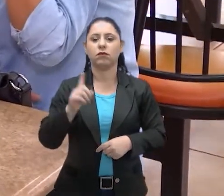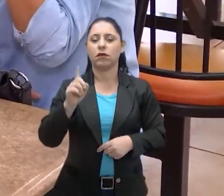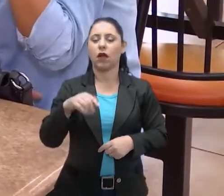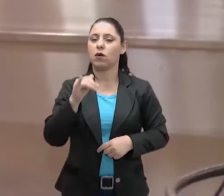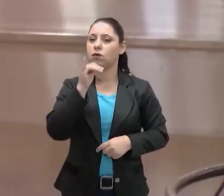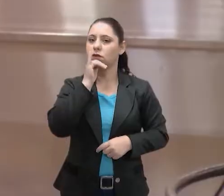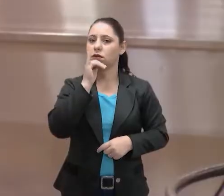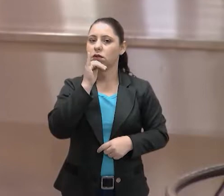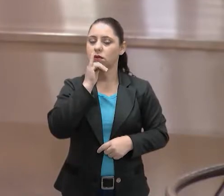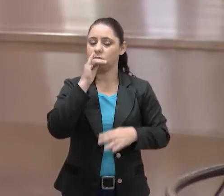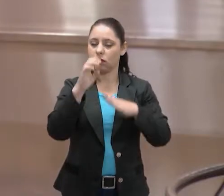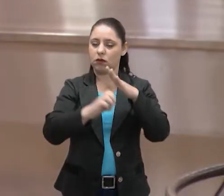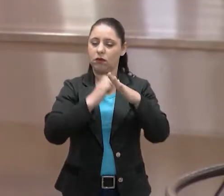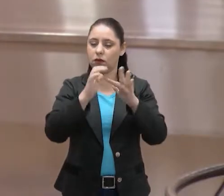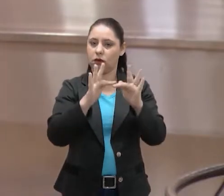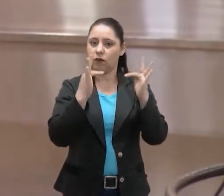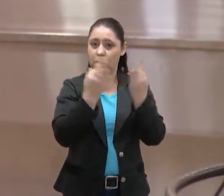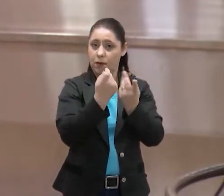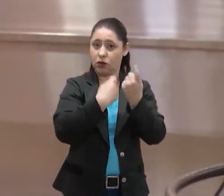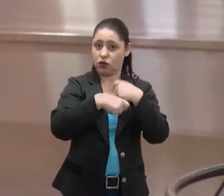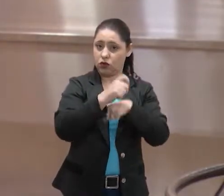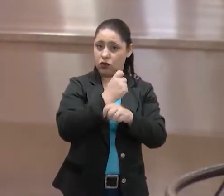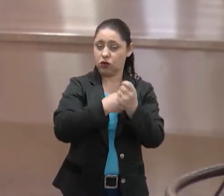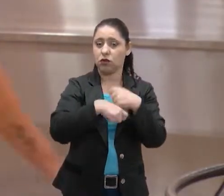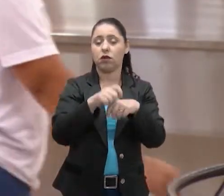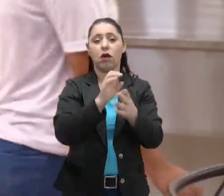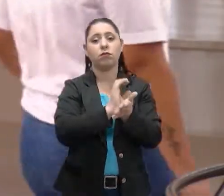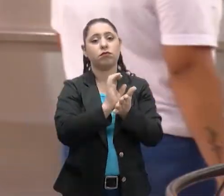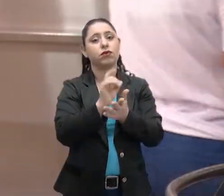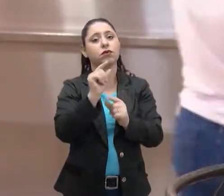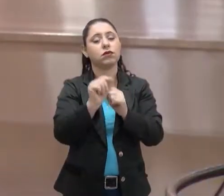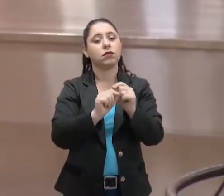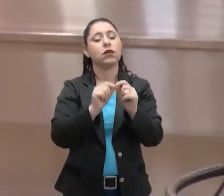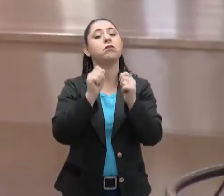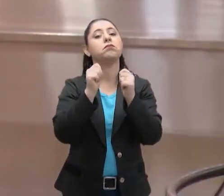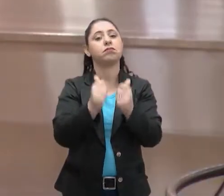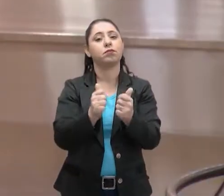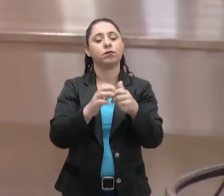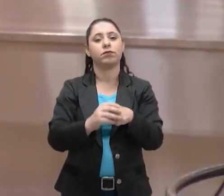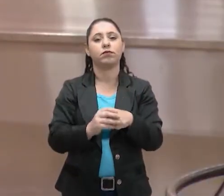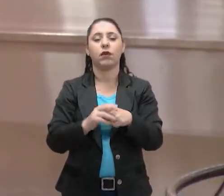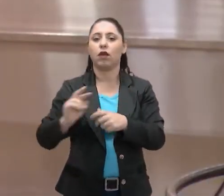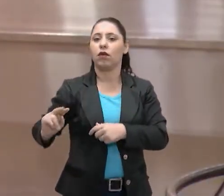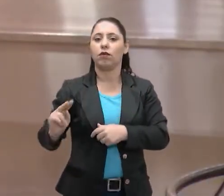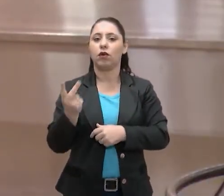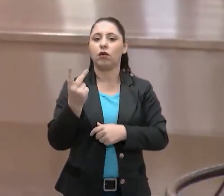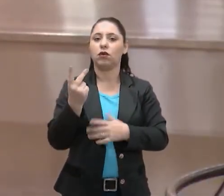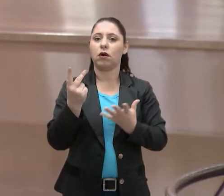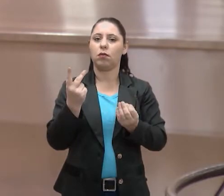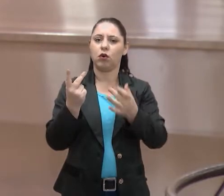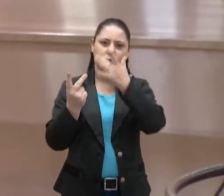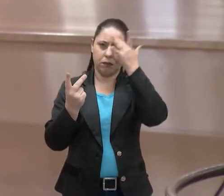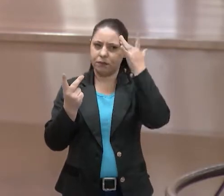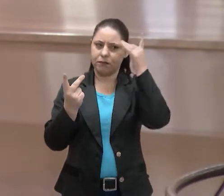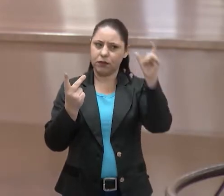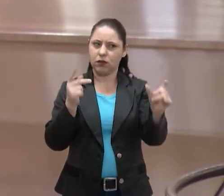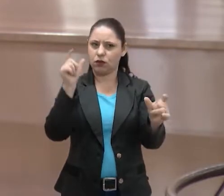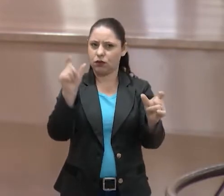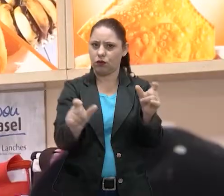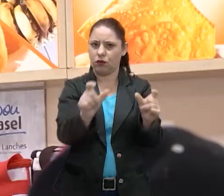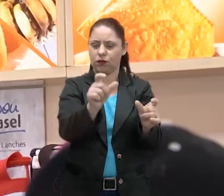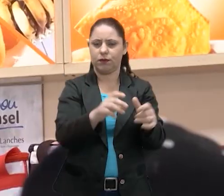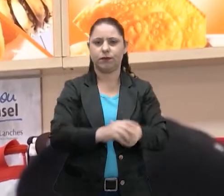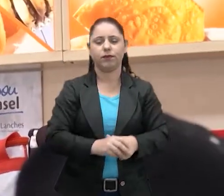É um exemplo de empresa familiar, de gestão familiar, de empreendedorismo que deu certo e que valoriza muito as pessoas,